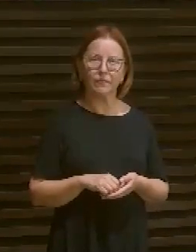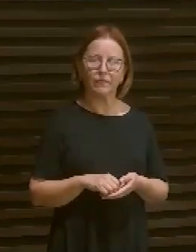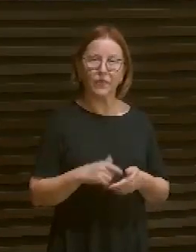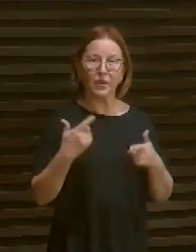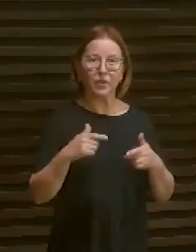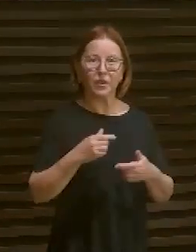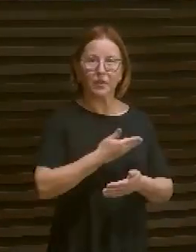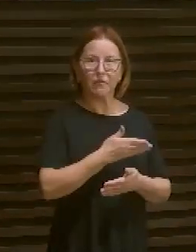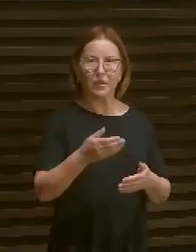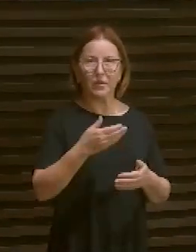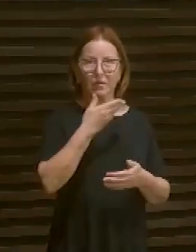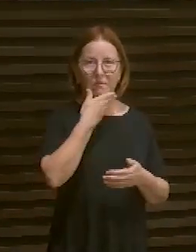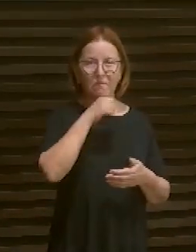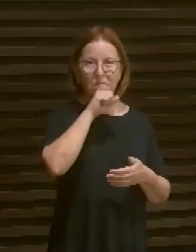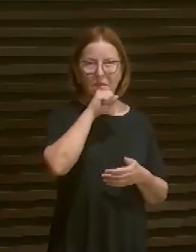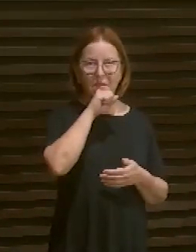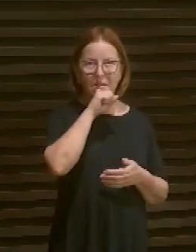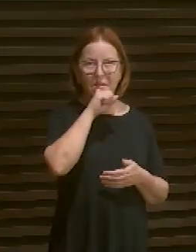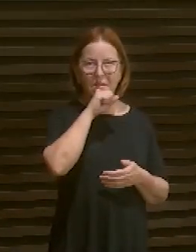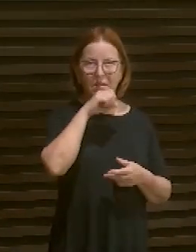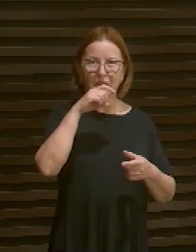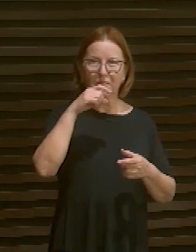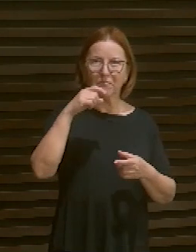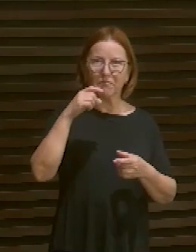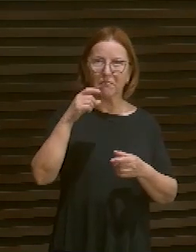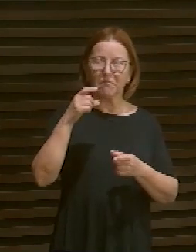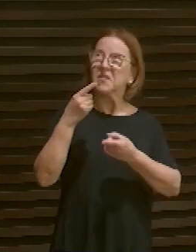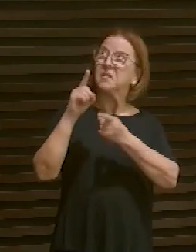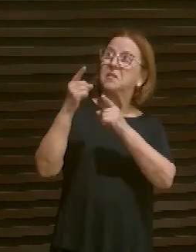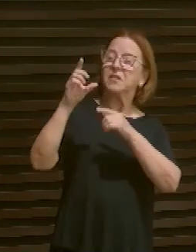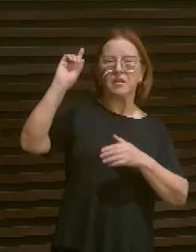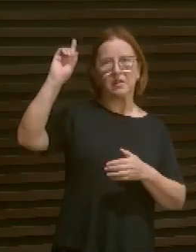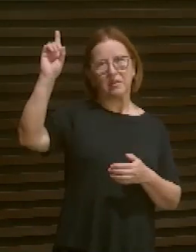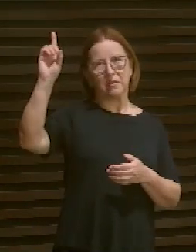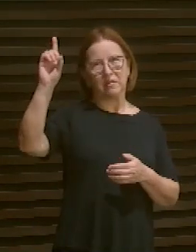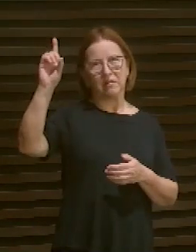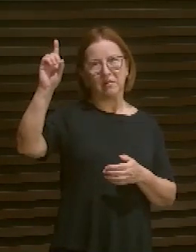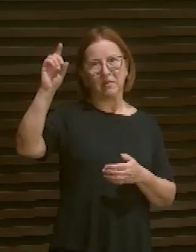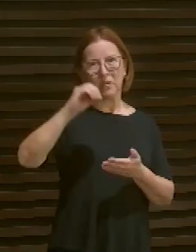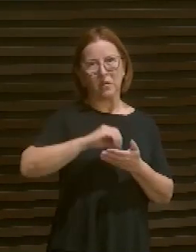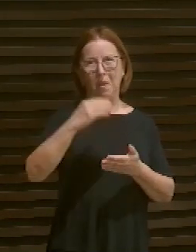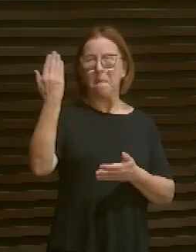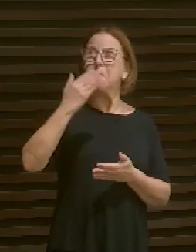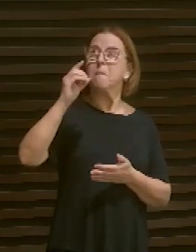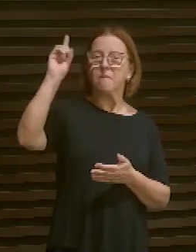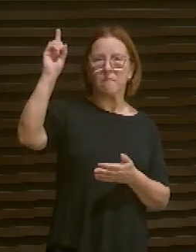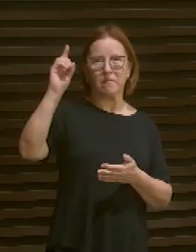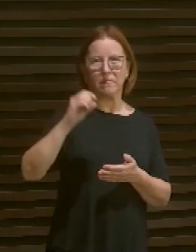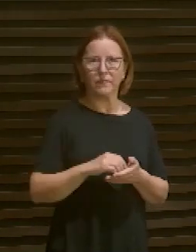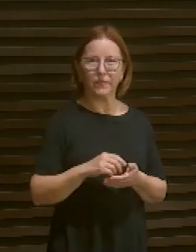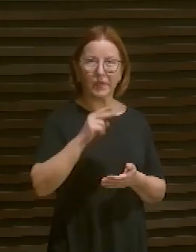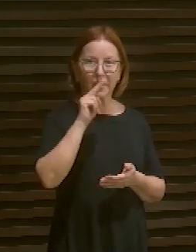os vossos pais me tentaram, pondo-me à prova, e